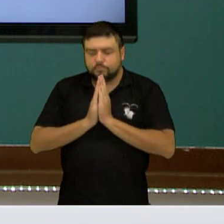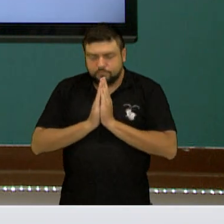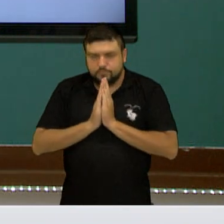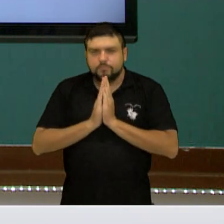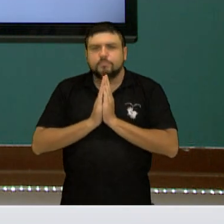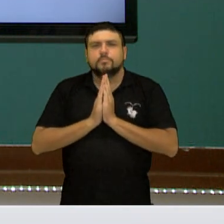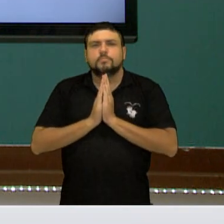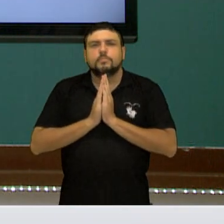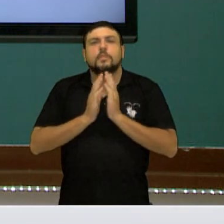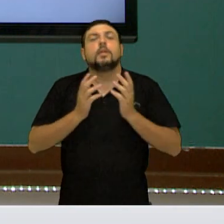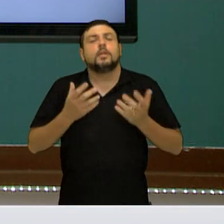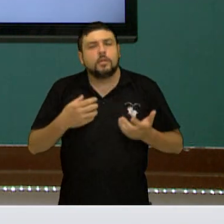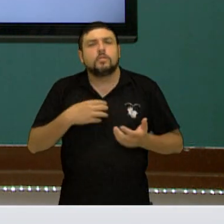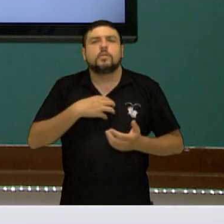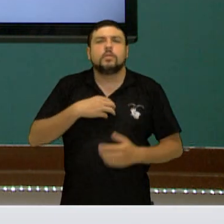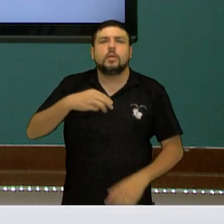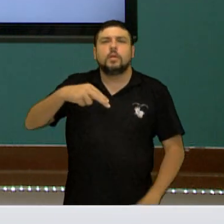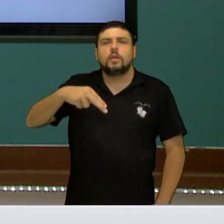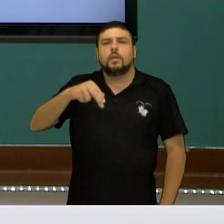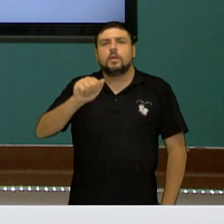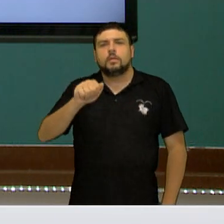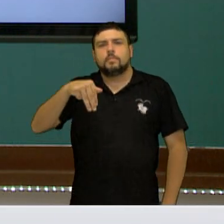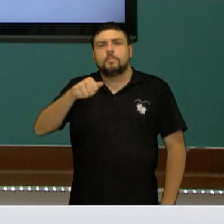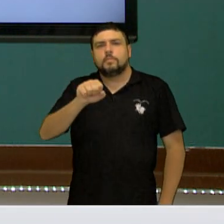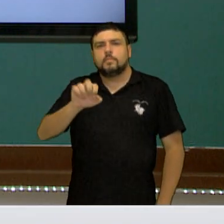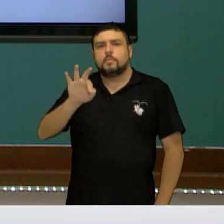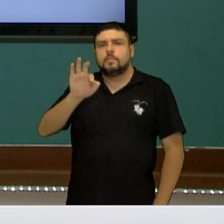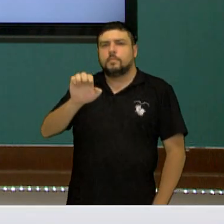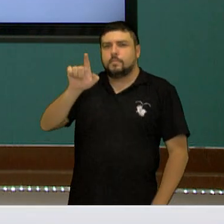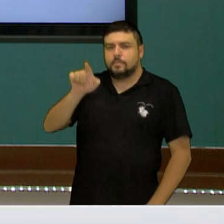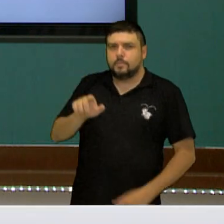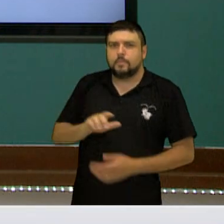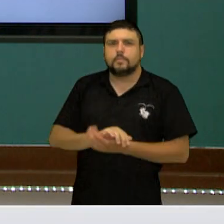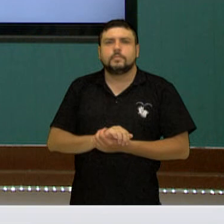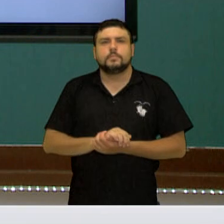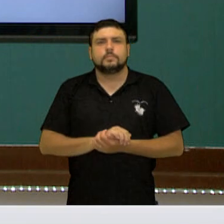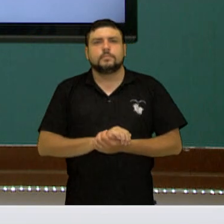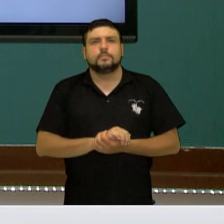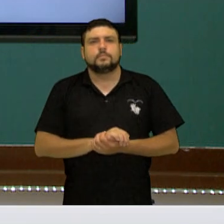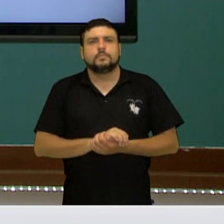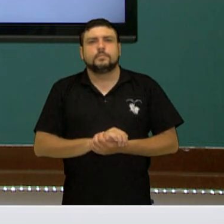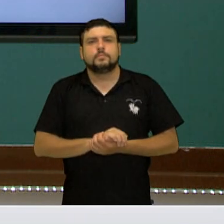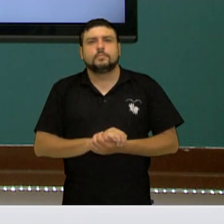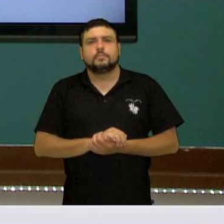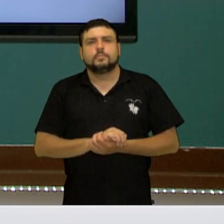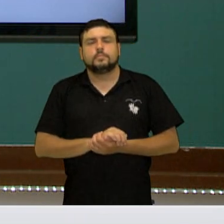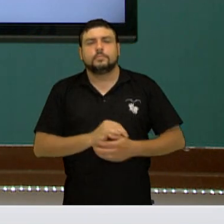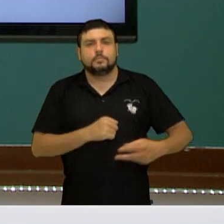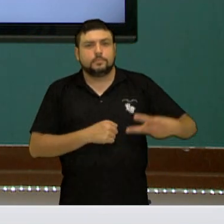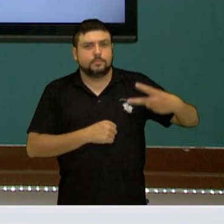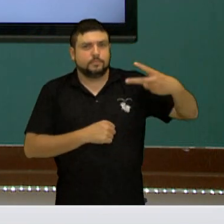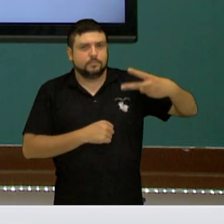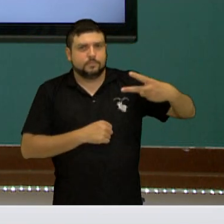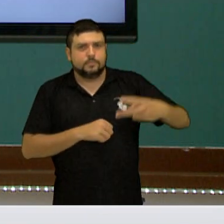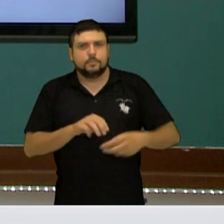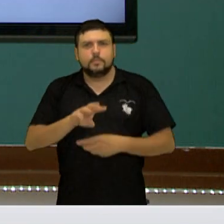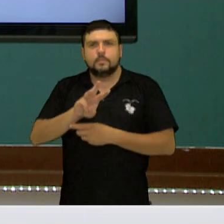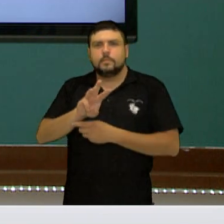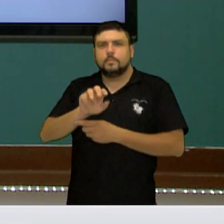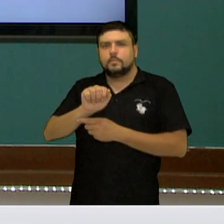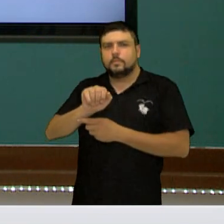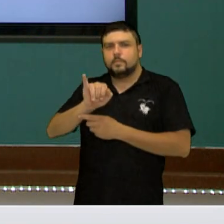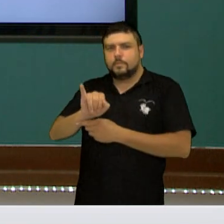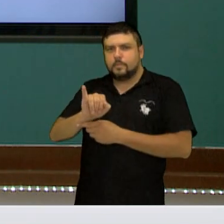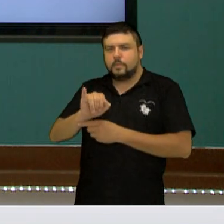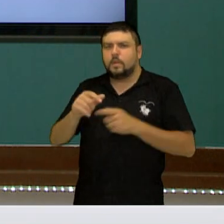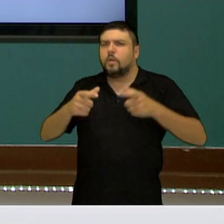pouco a cabeça e esse é o namastê. Olha que legal. O segundo é o Uai da Tailândia.